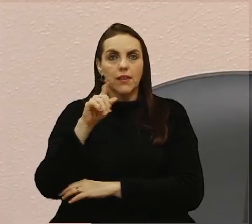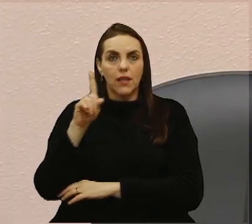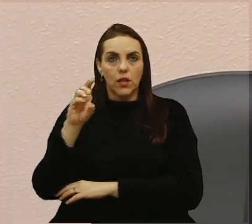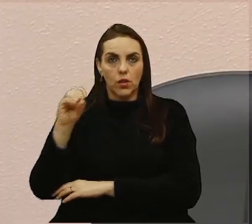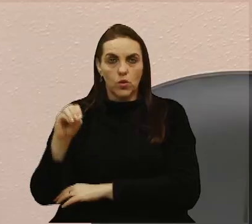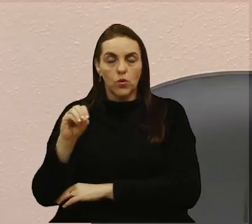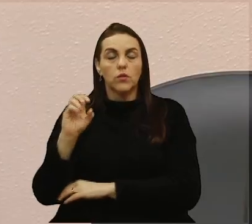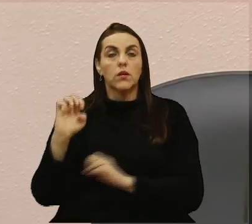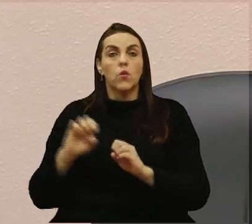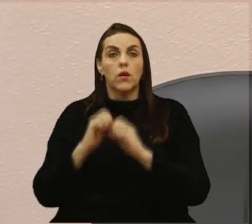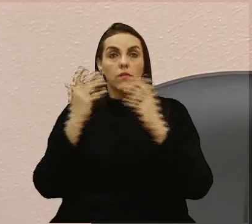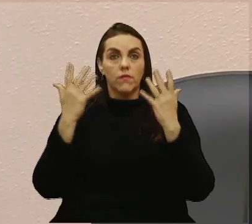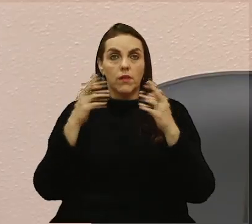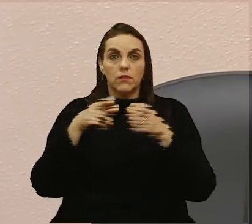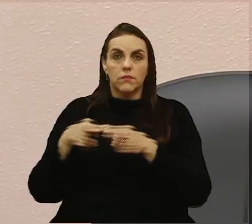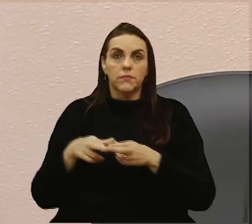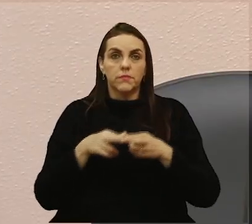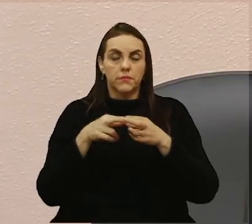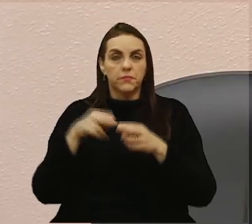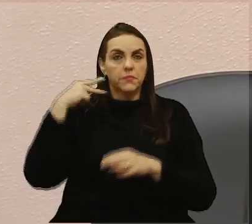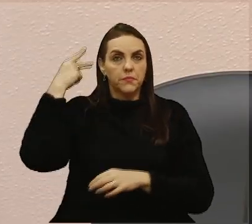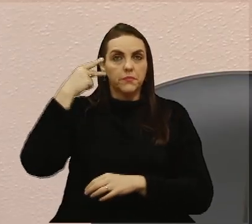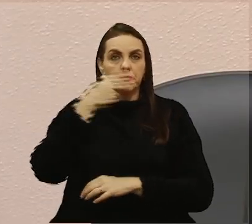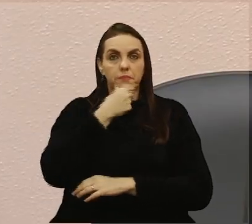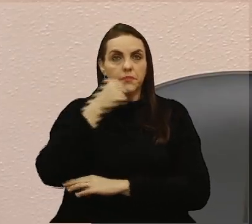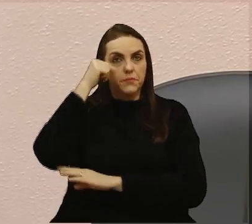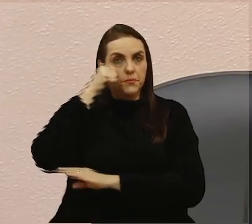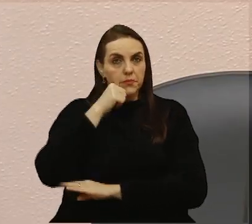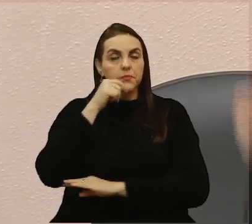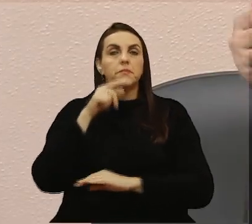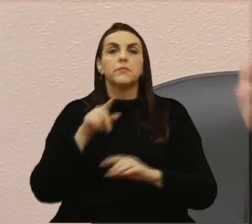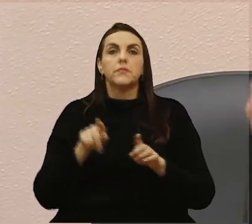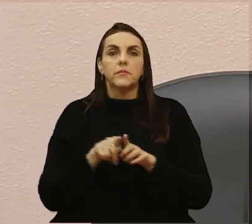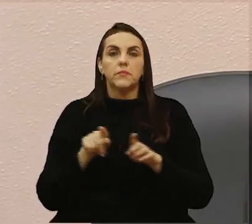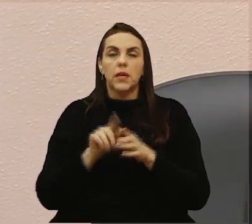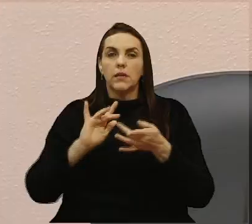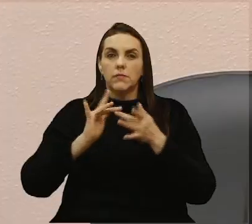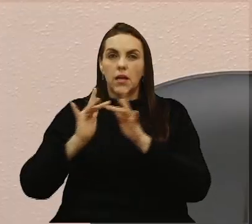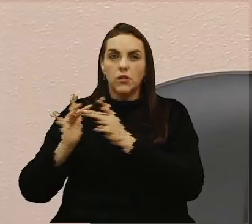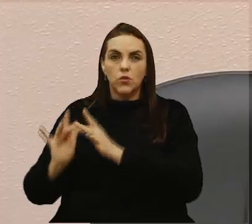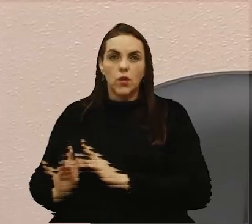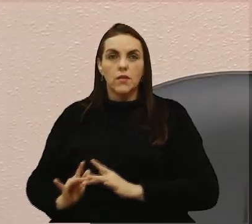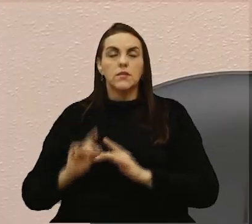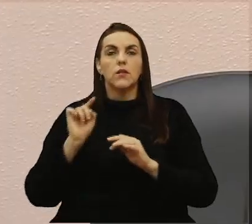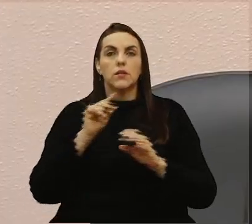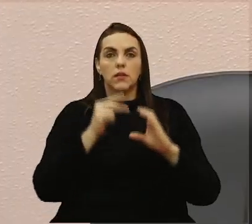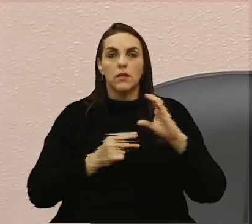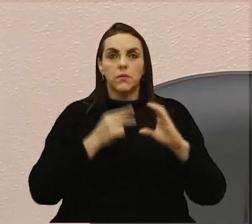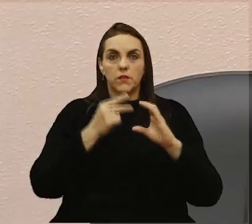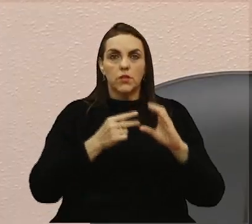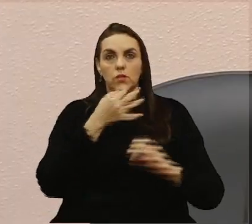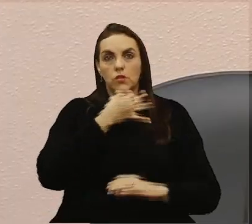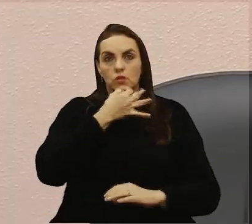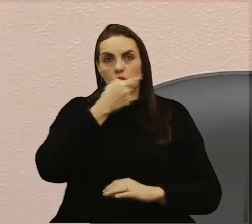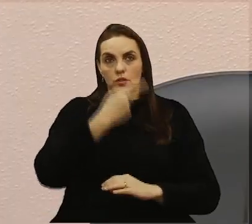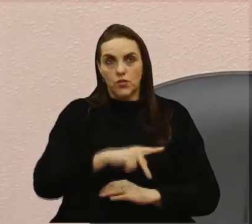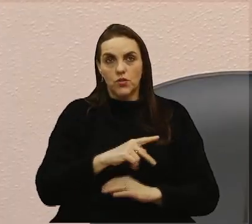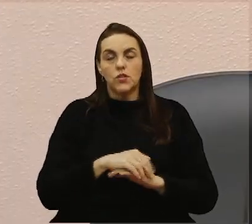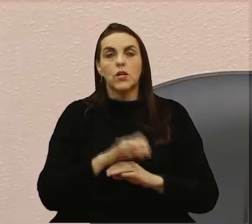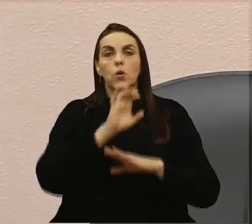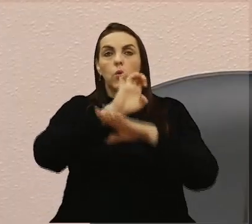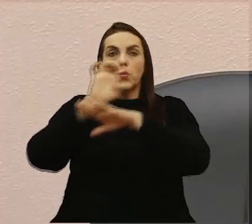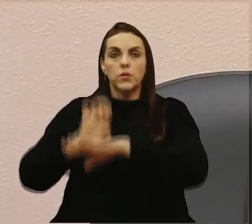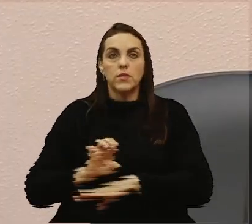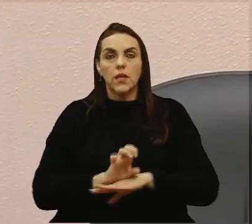de vereadores e vereadoras. Enfim, essa articulação da nossa Câmara de Vereadores de Caxias do Sul com o